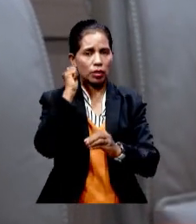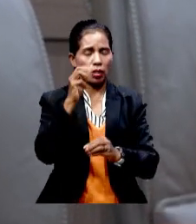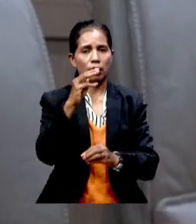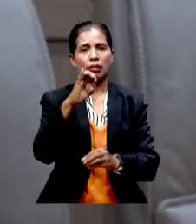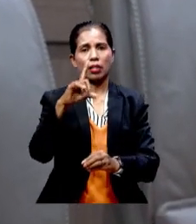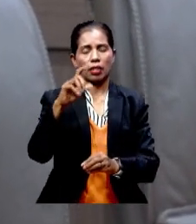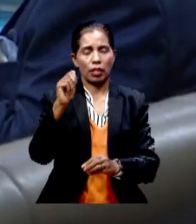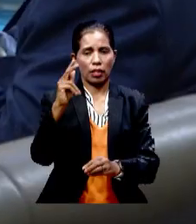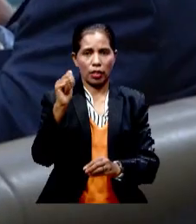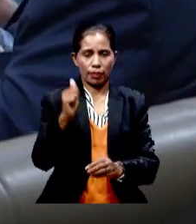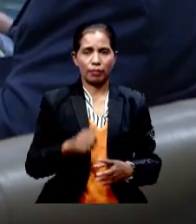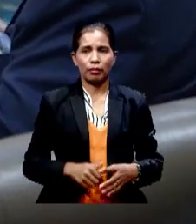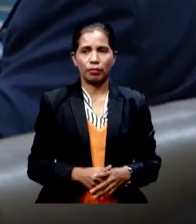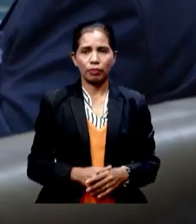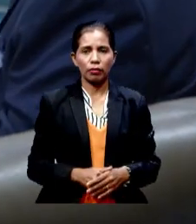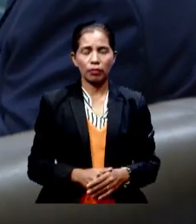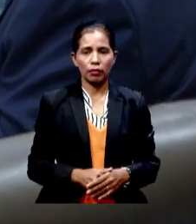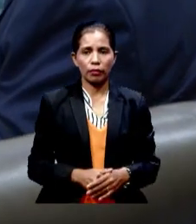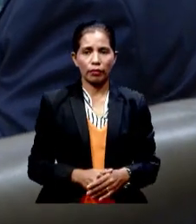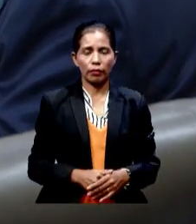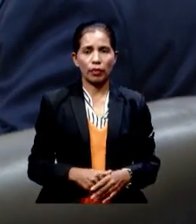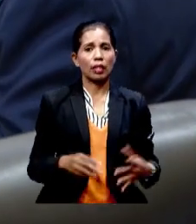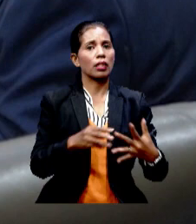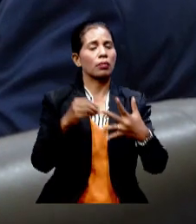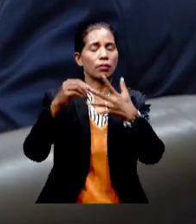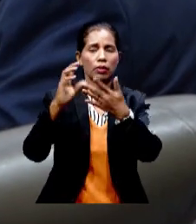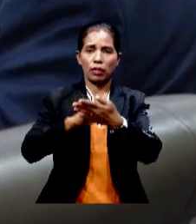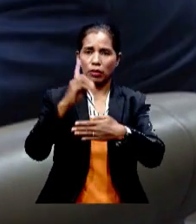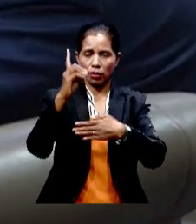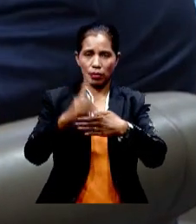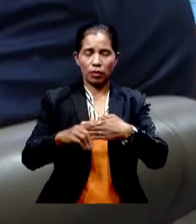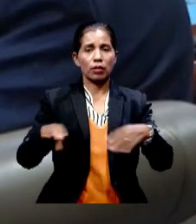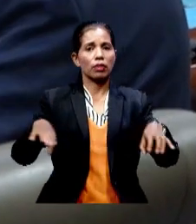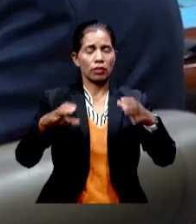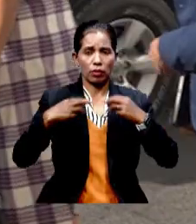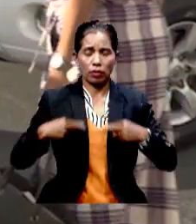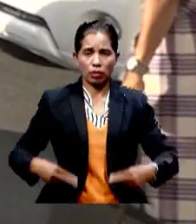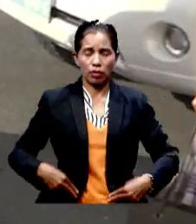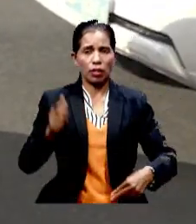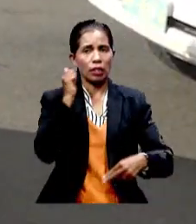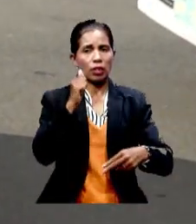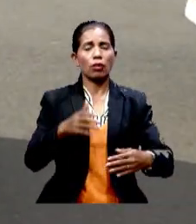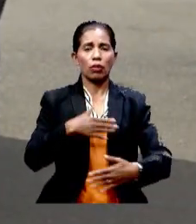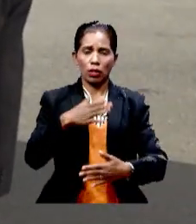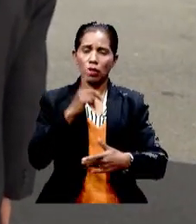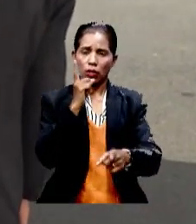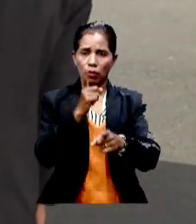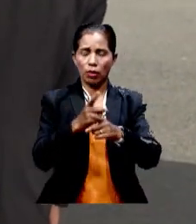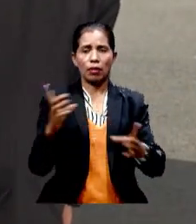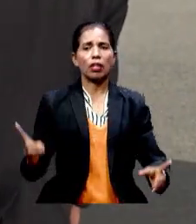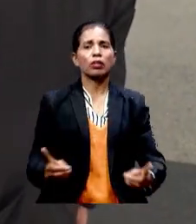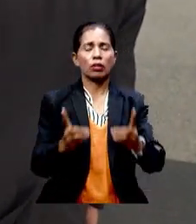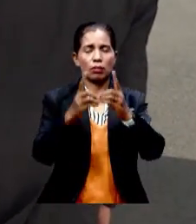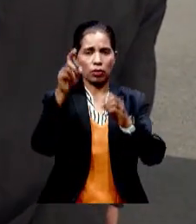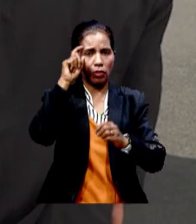Maria da Costa Rangel. Além de, né, especialista de desenvolvimento de recursos humanos ASEAN, né, contente Tebes, também Bele Hassoro Malo